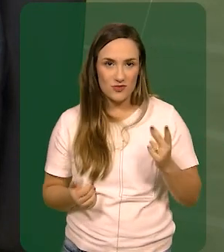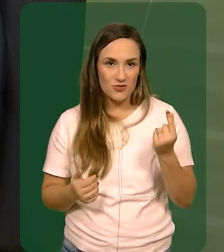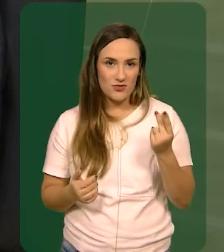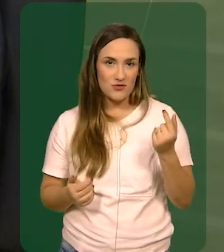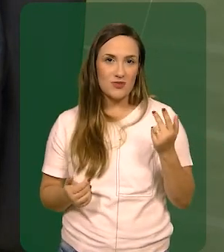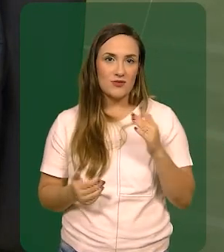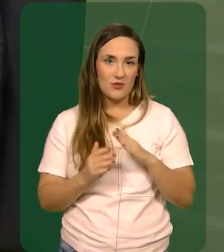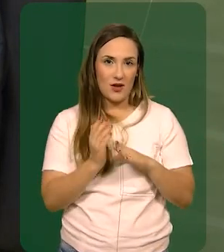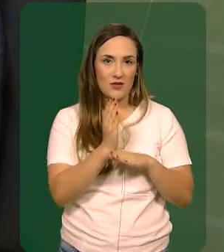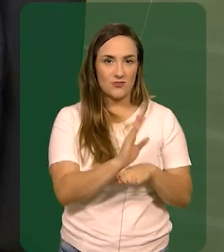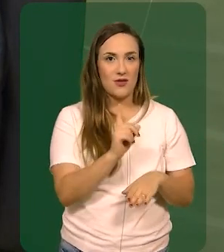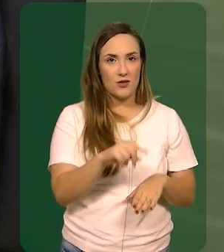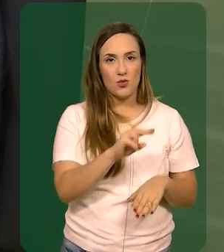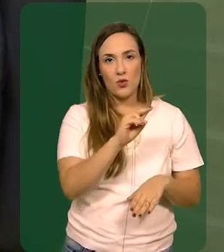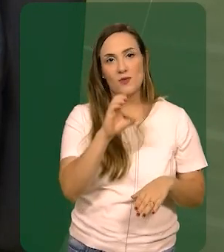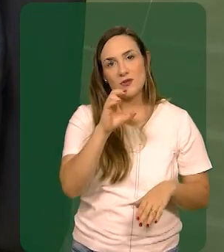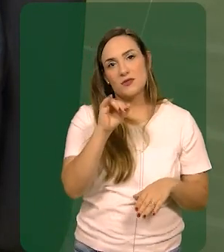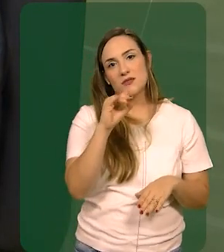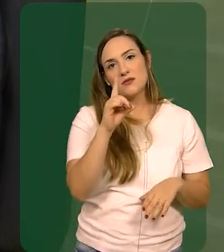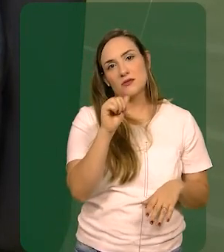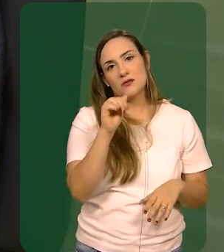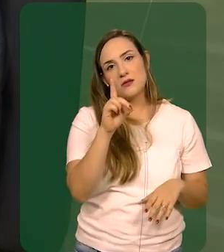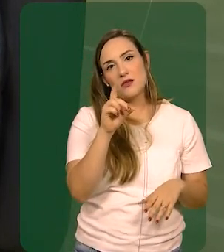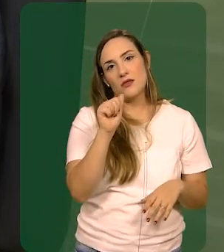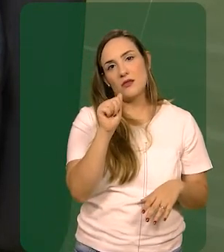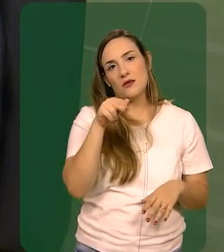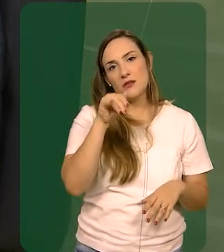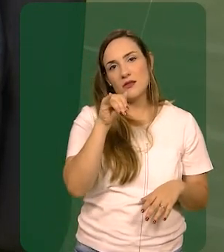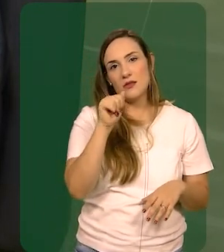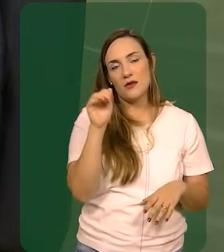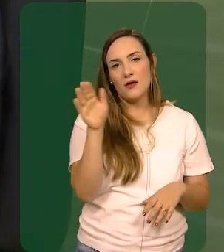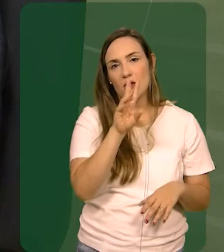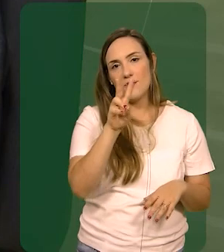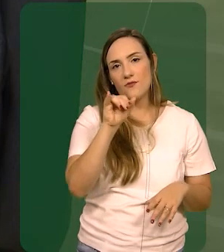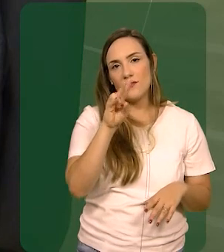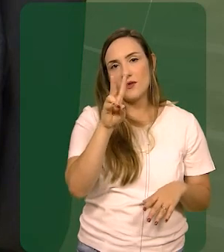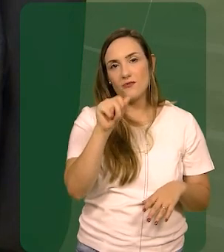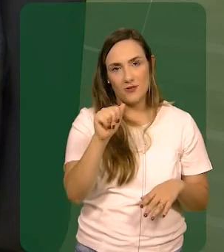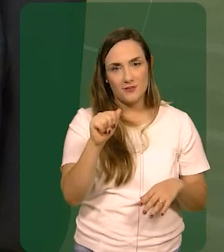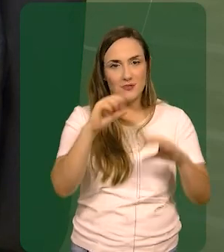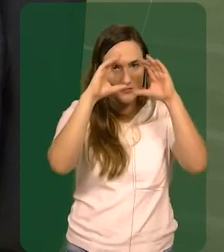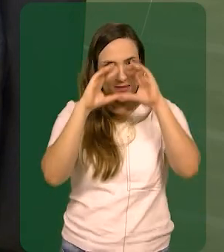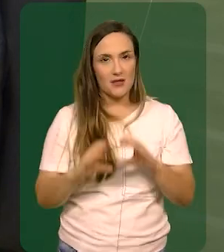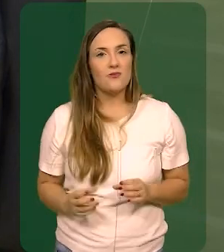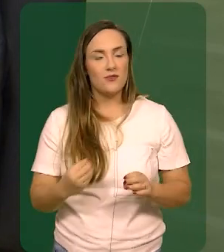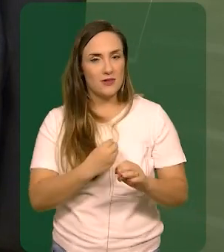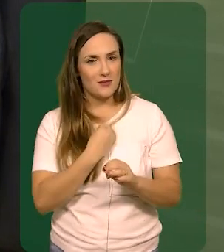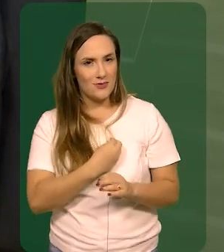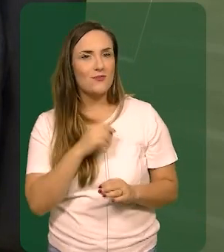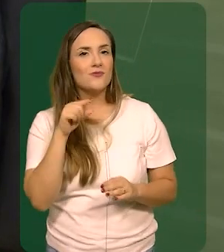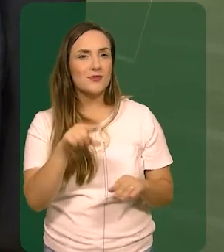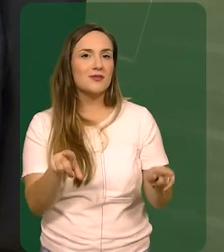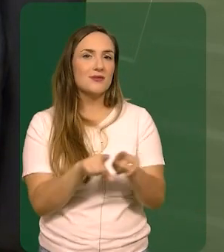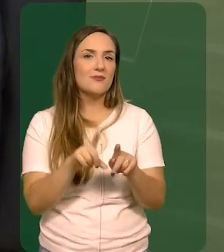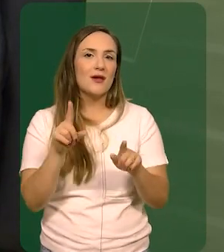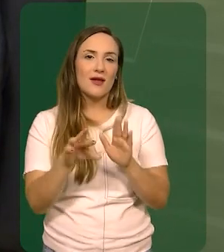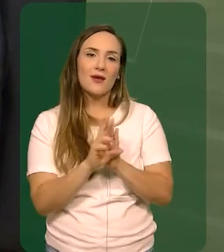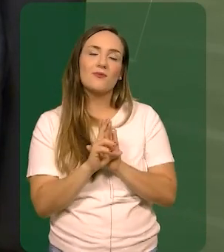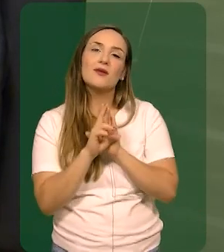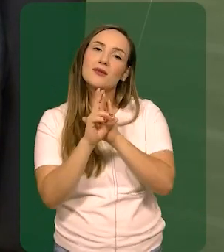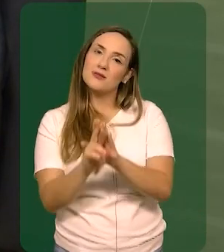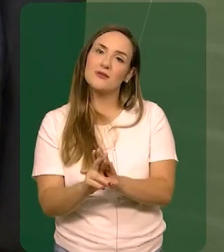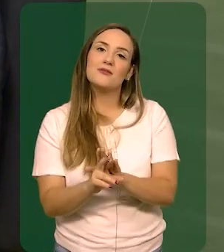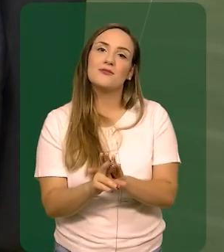jovens bolsistas, né, que é o Cidadania Viva, do governo do estado. E você também